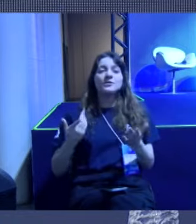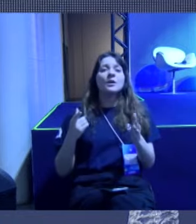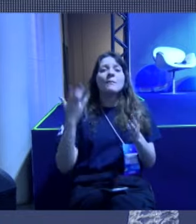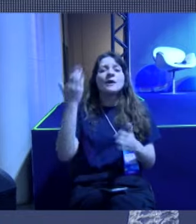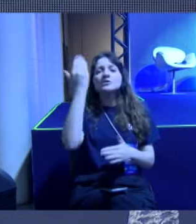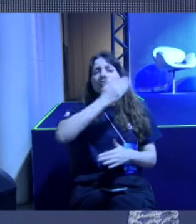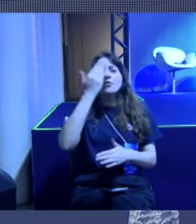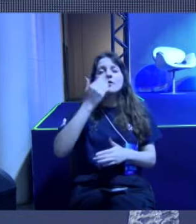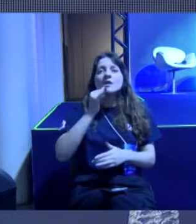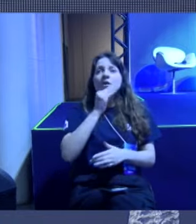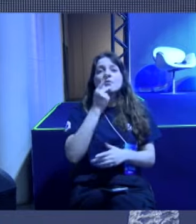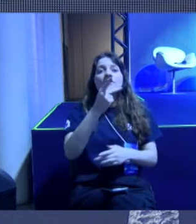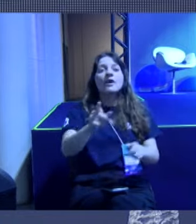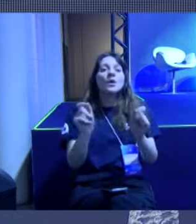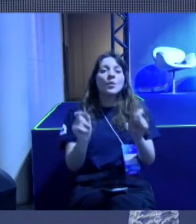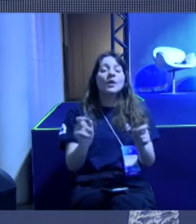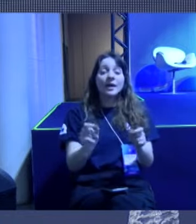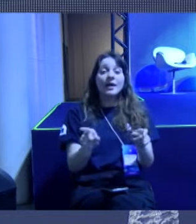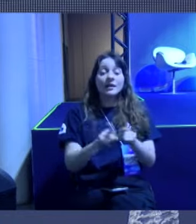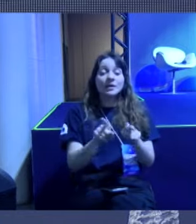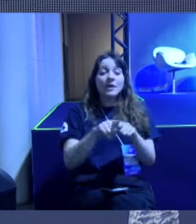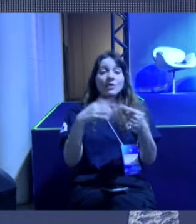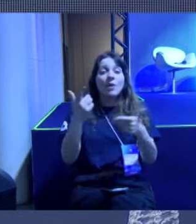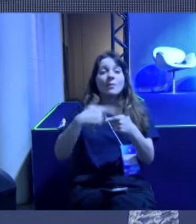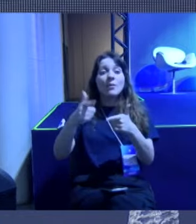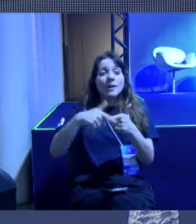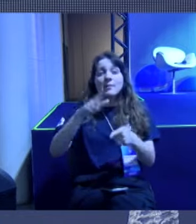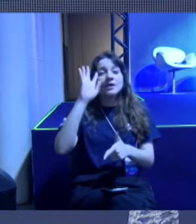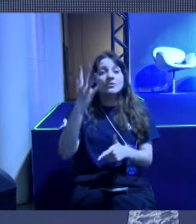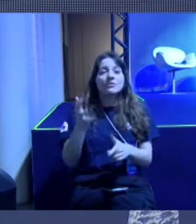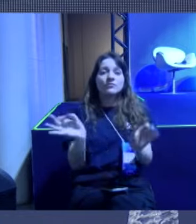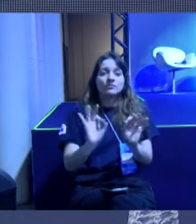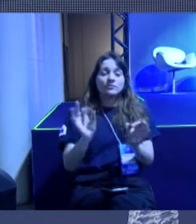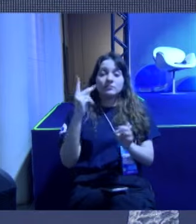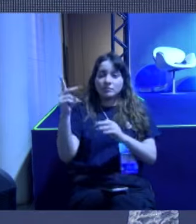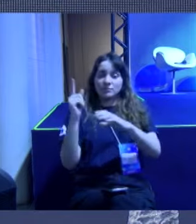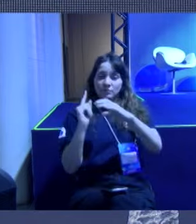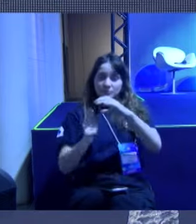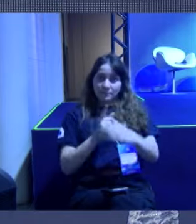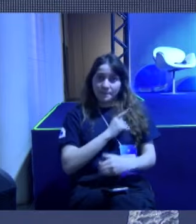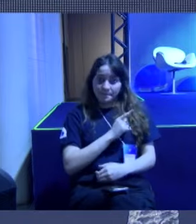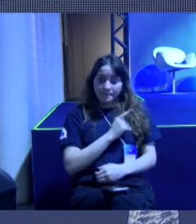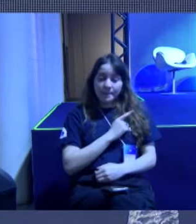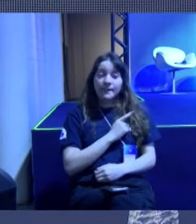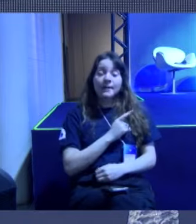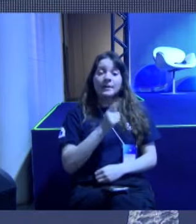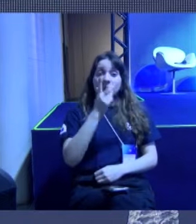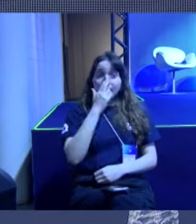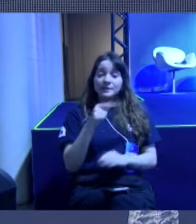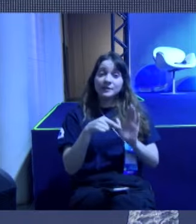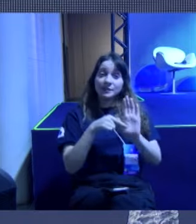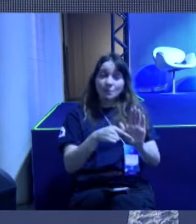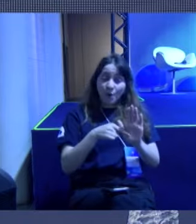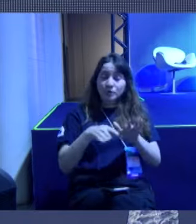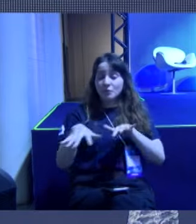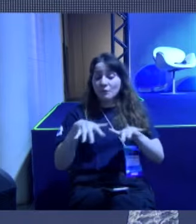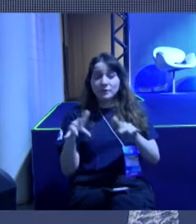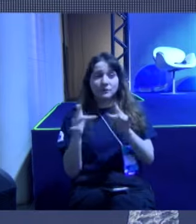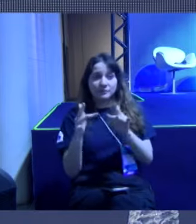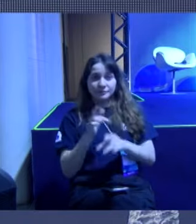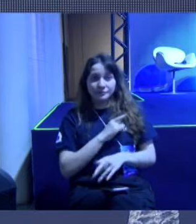está sendo dito e quais são as pistas de problemas não resolvidos que os nossos clientes têm, que eles trazem nesses momentos de